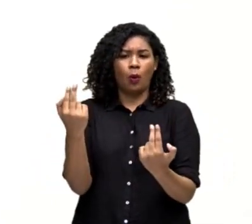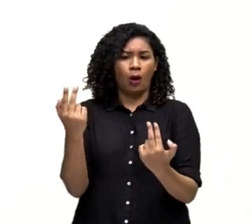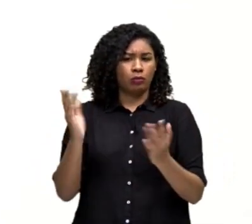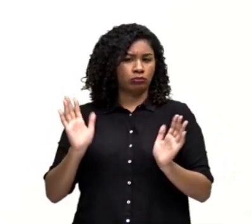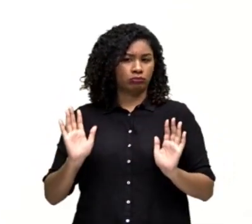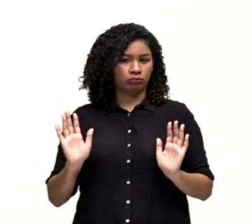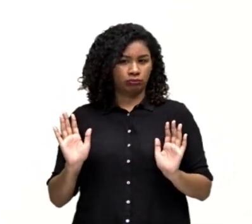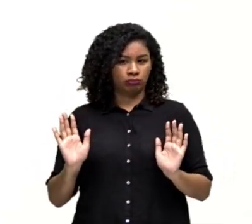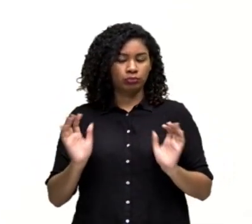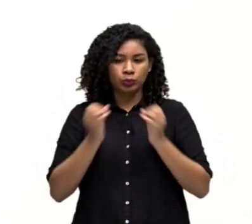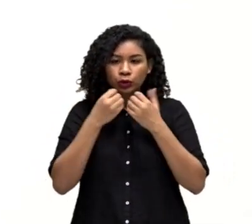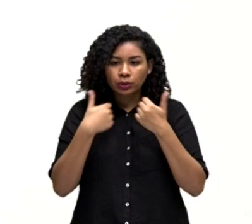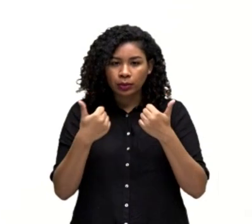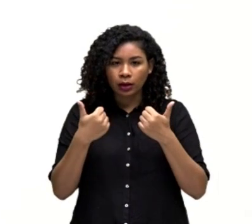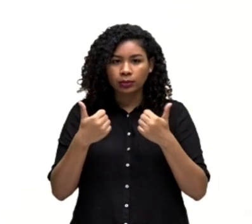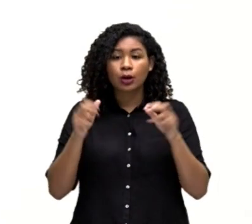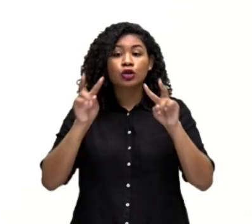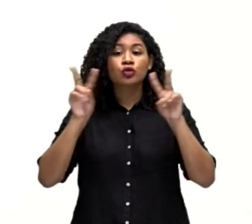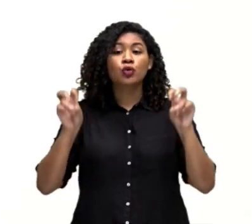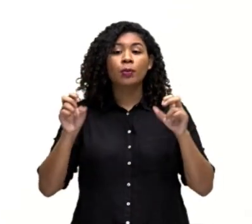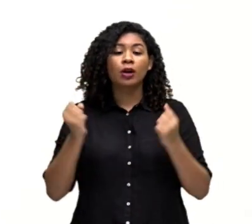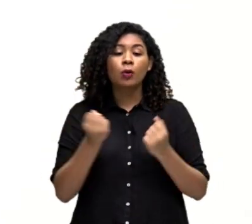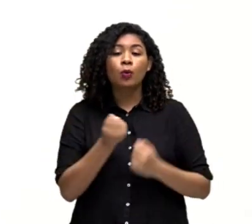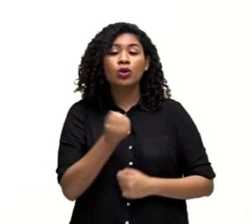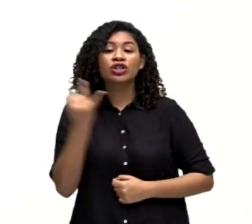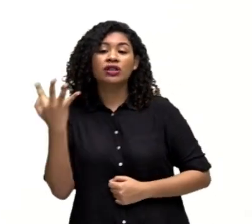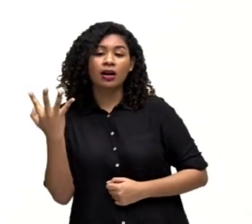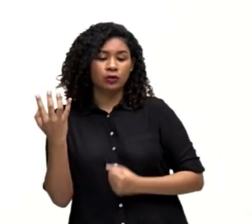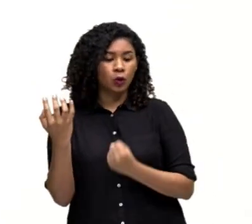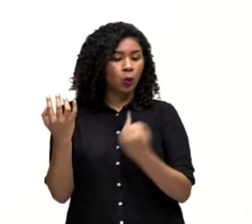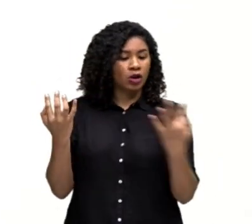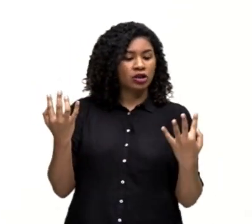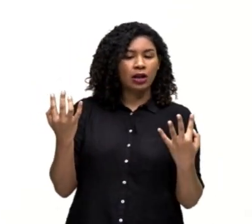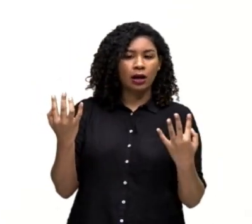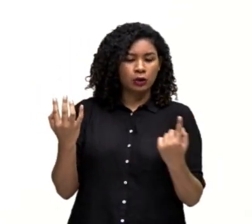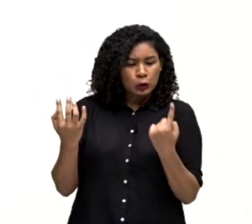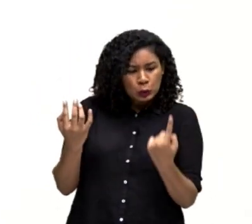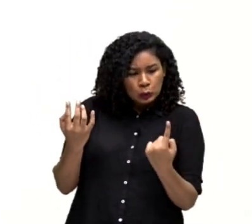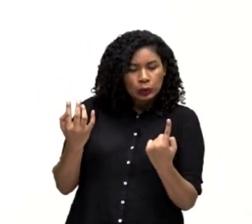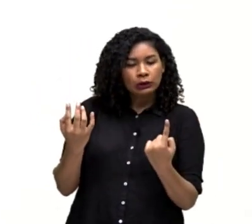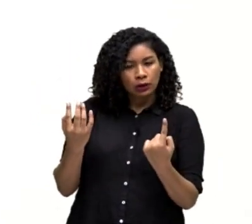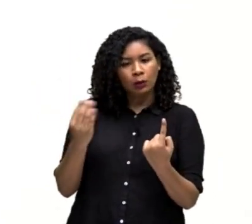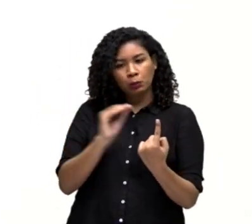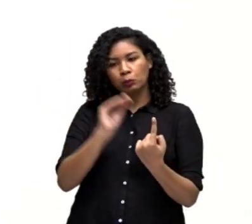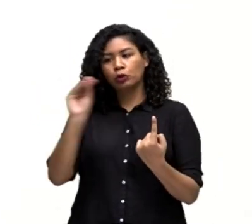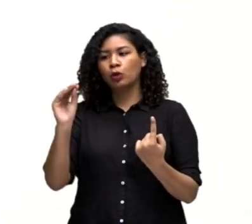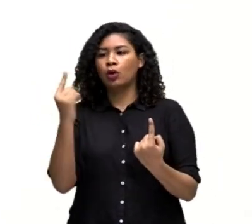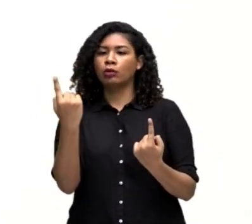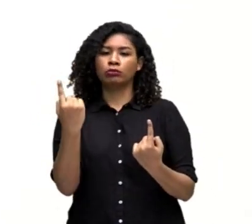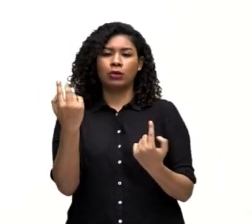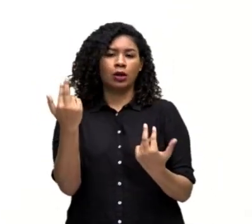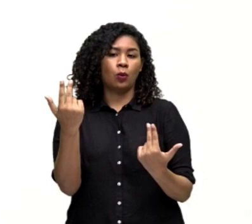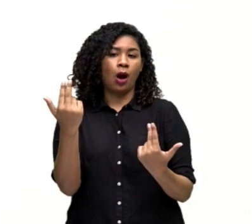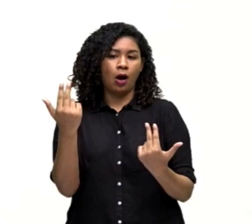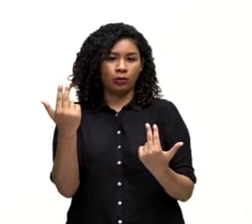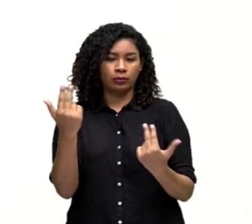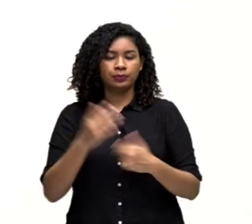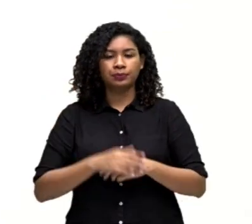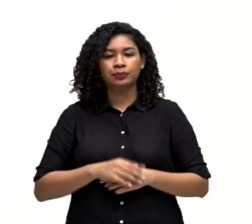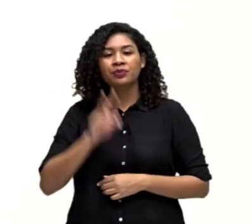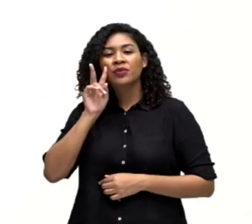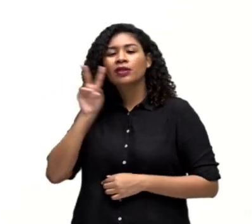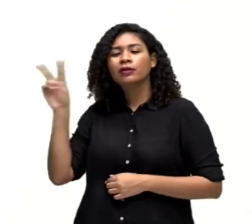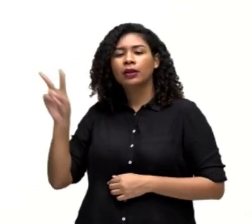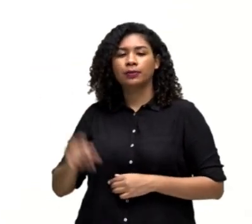Outro exemplo, eu tenho aqui 12 sobre 100, quer dizer que o nosso denominador possui